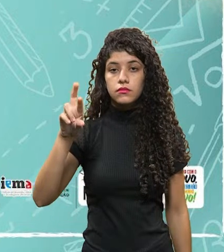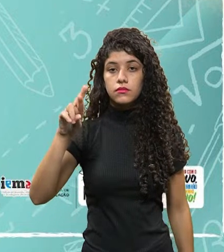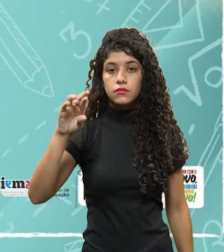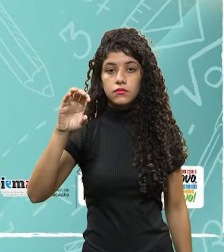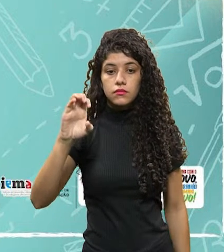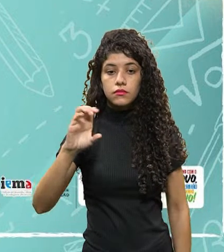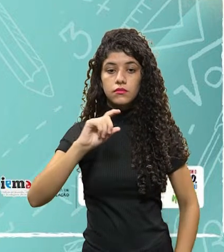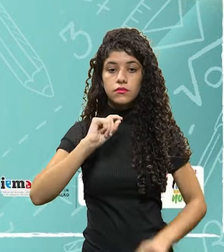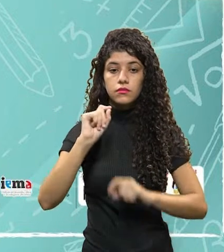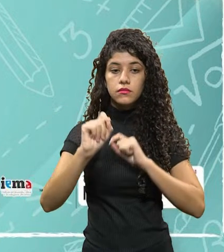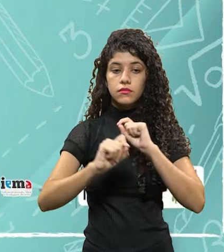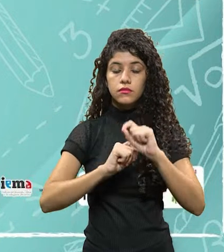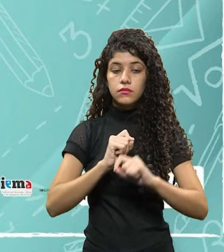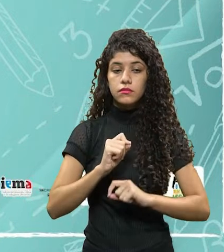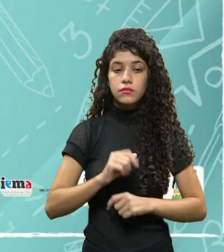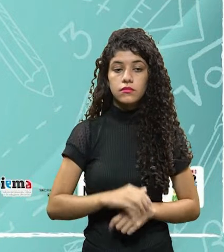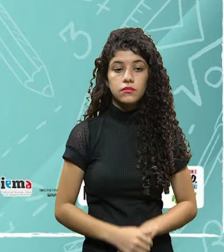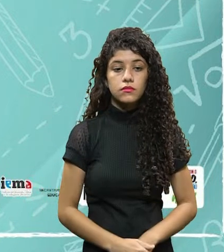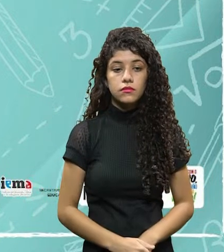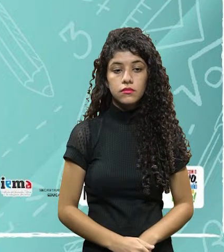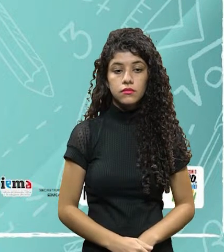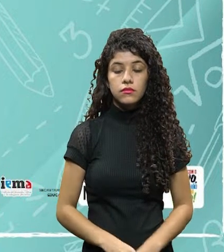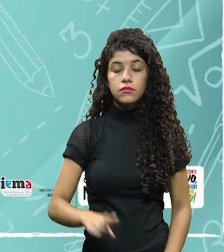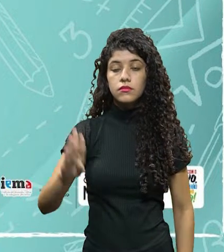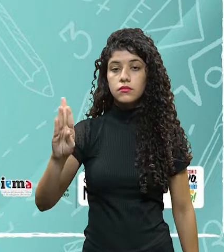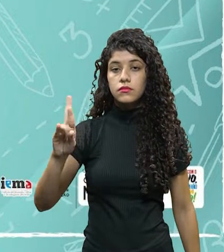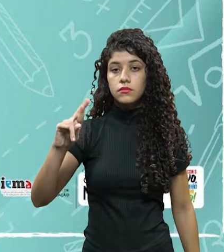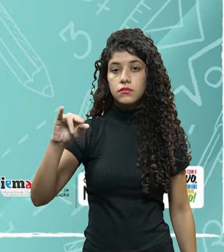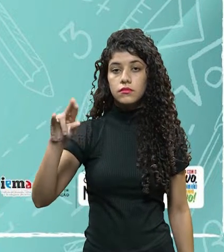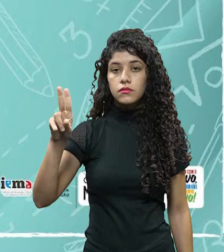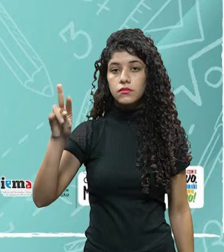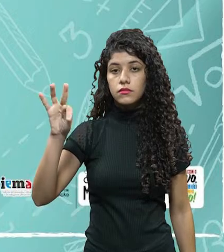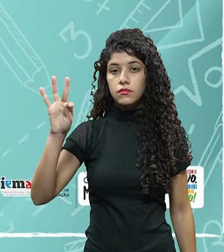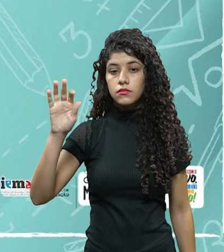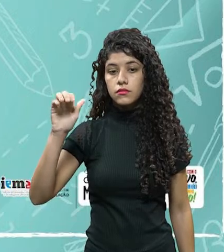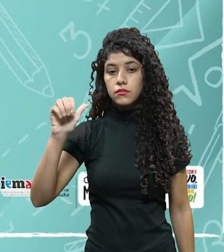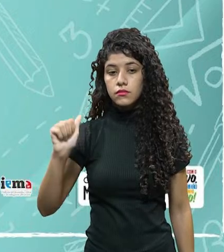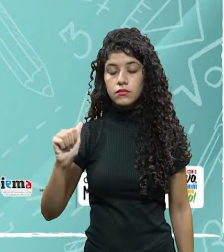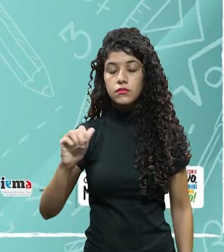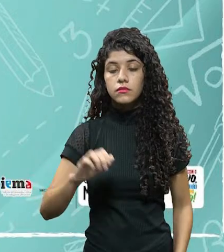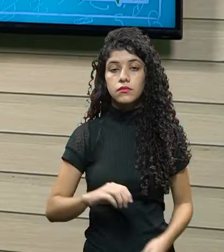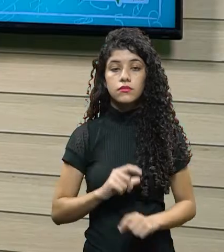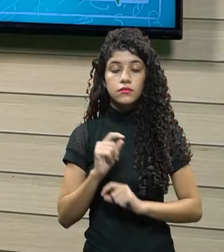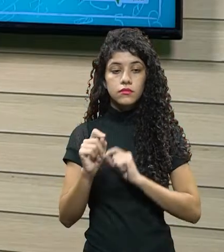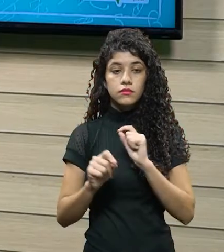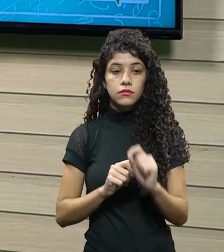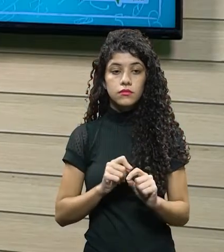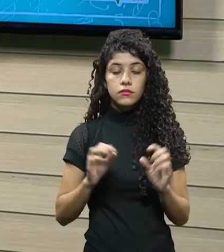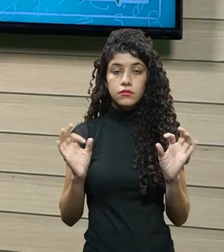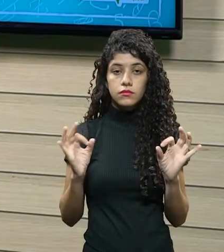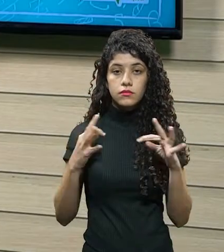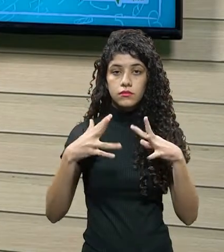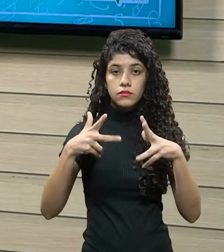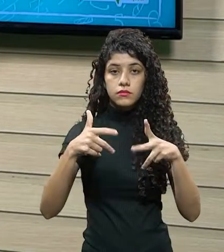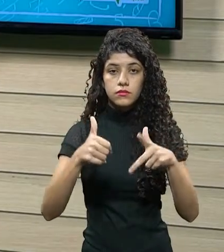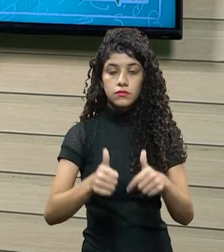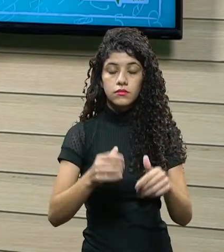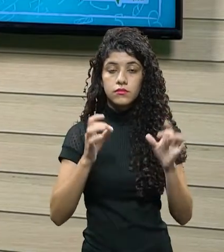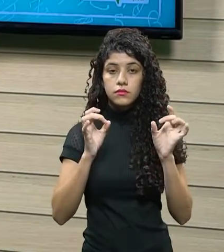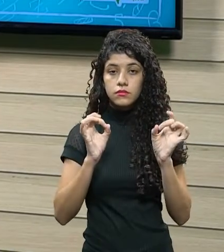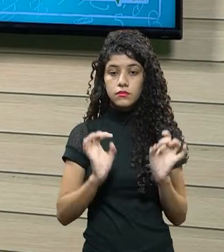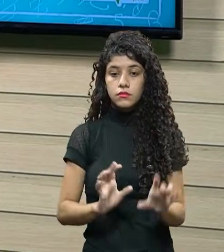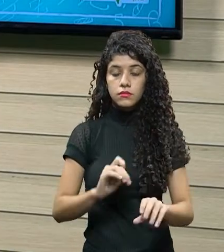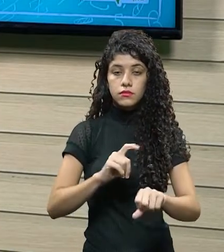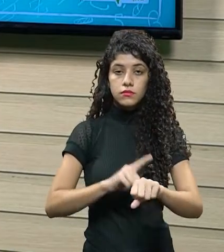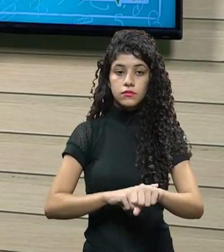são os seguintes. A receita bruta, que é o total vendido no período. Então, o total das mercadorias,